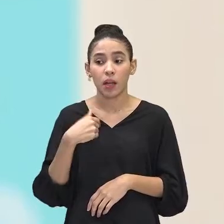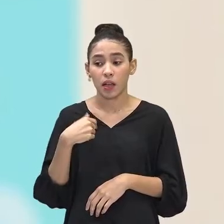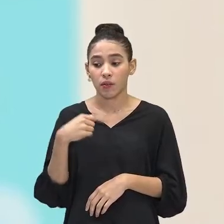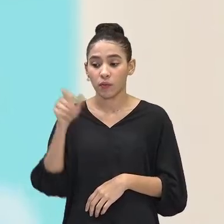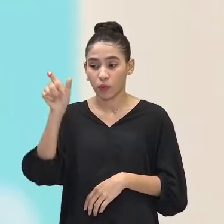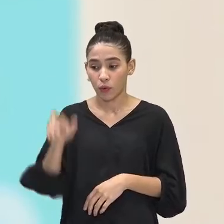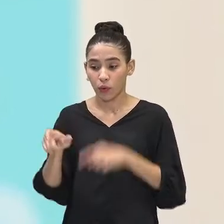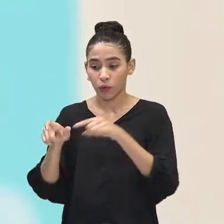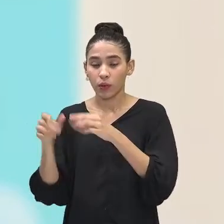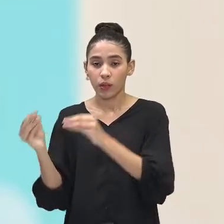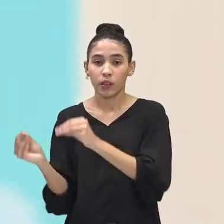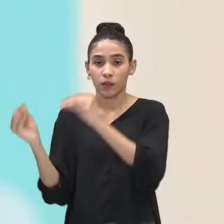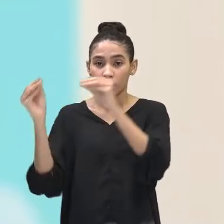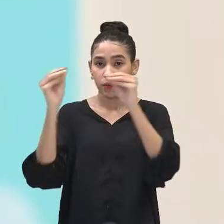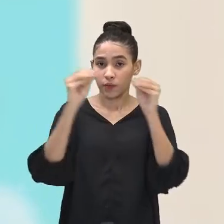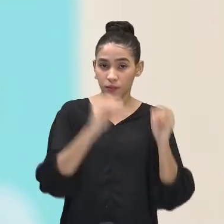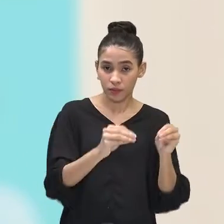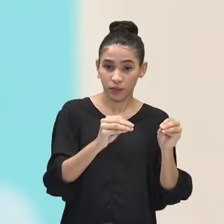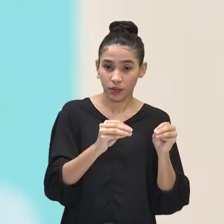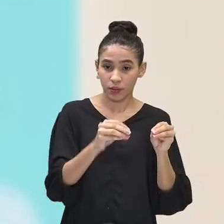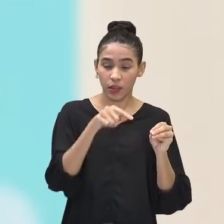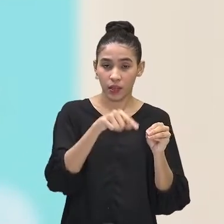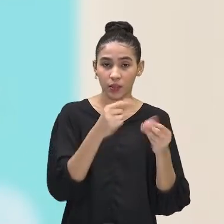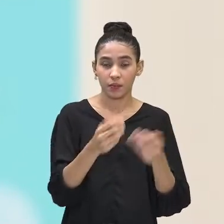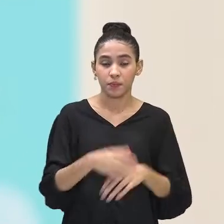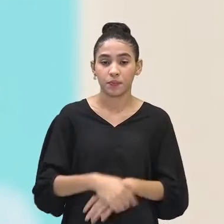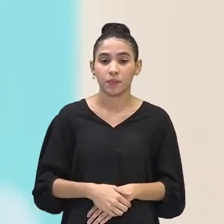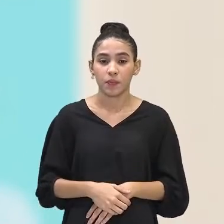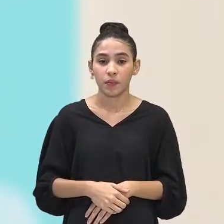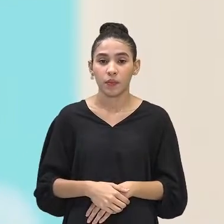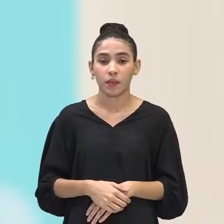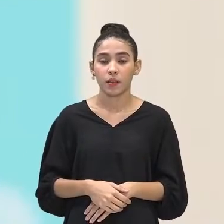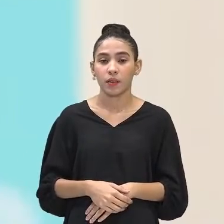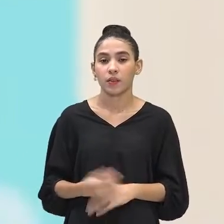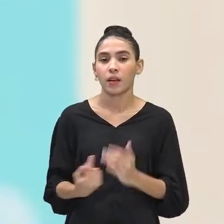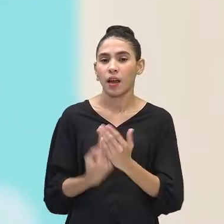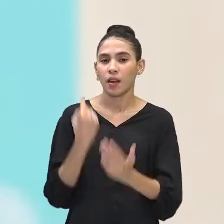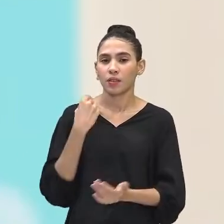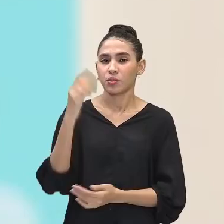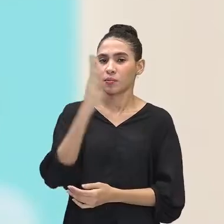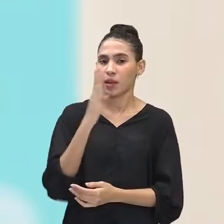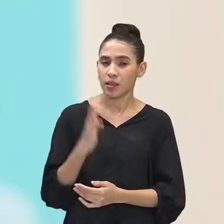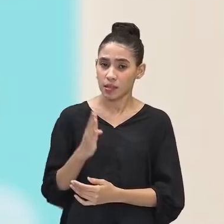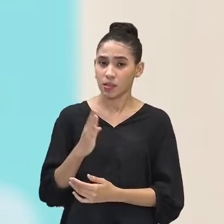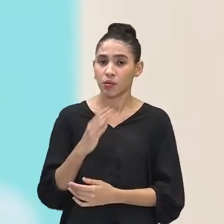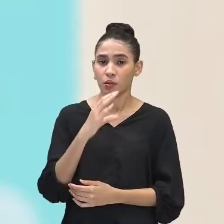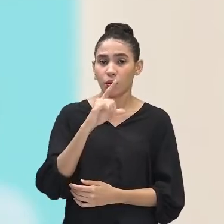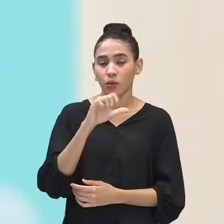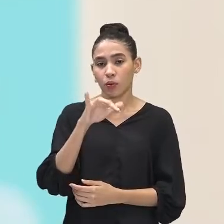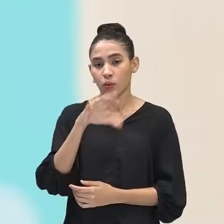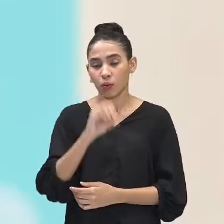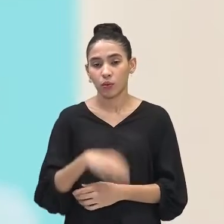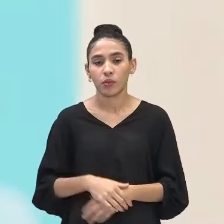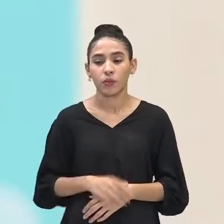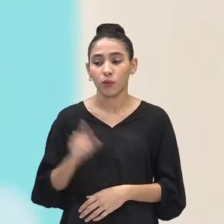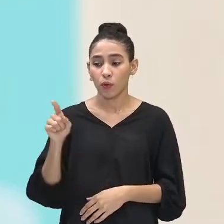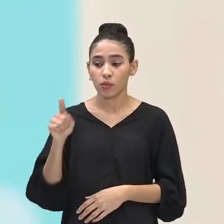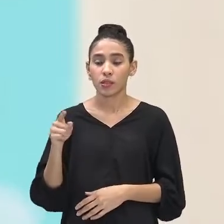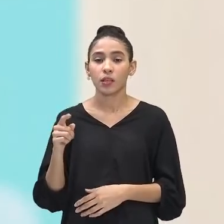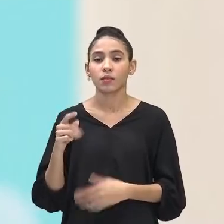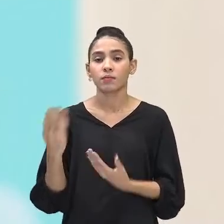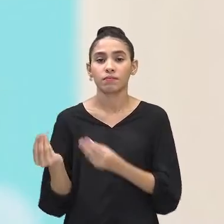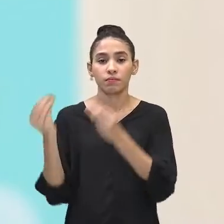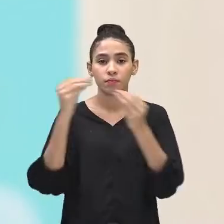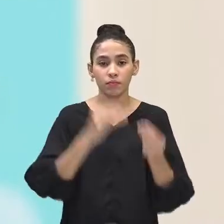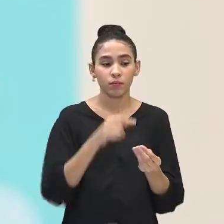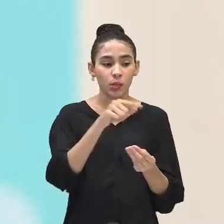afinal, antigamente o Brasil era uma colônia, não é, gente? Nós éramos ali do domínio de Portugal. Então, eu vou enviar você para você saber tudo o que